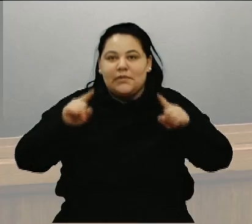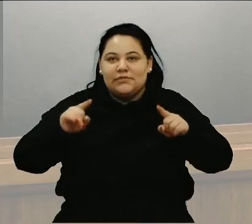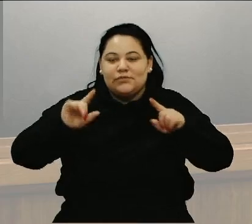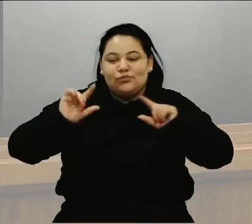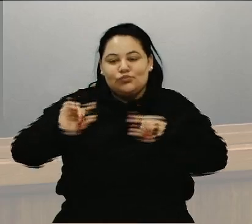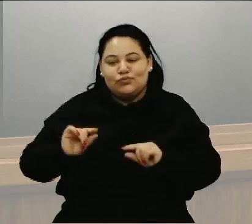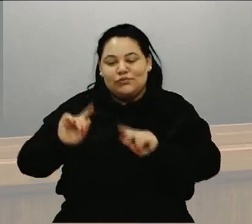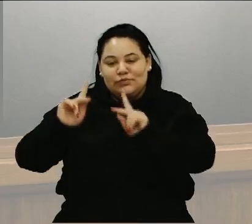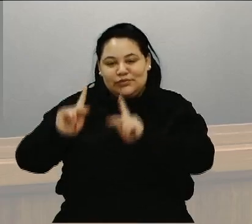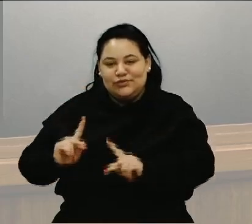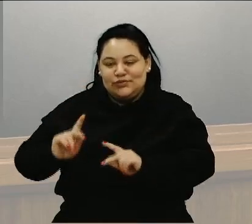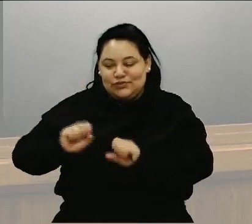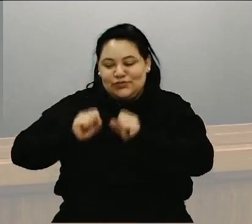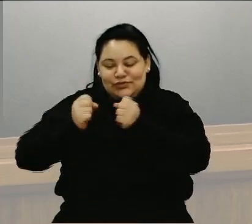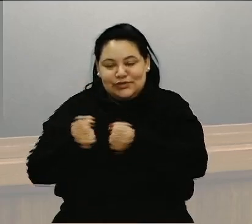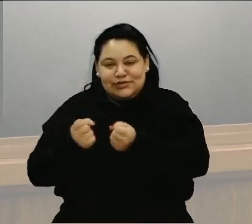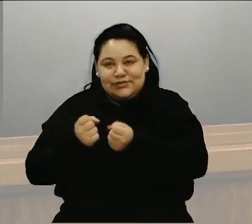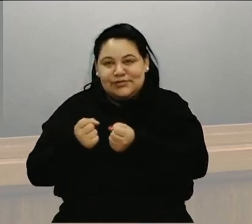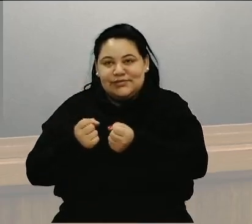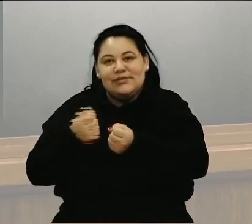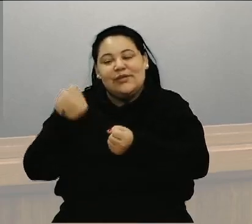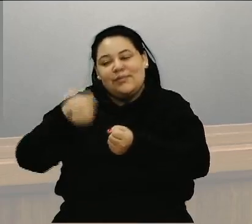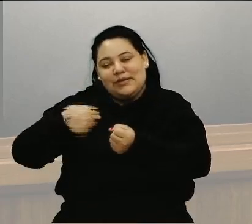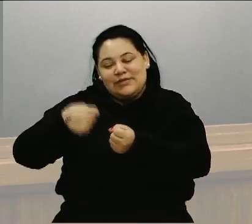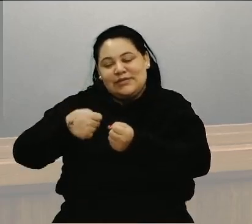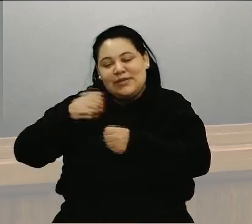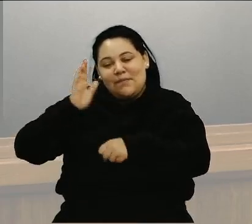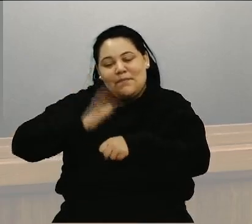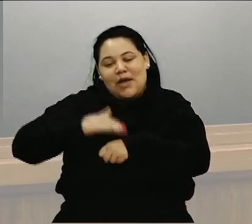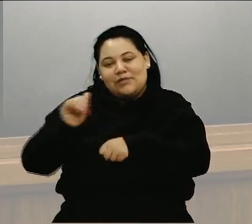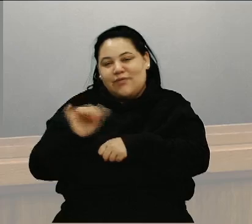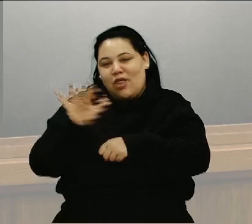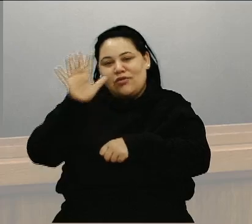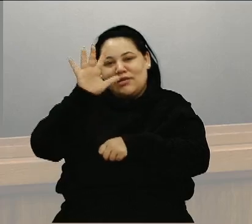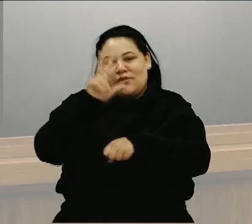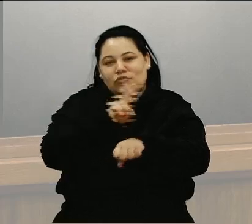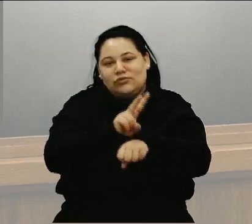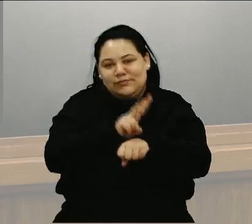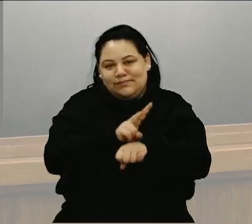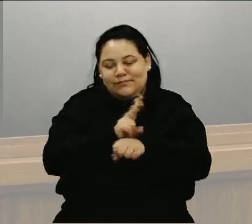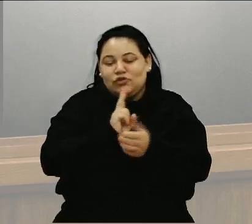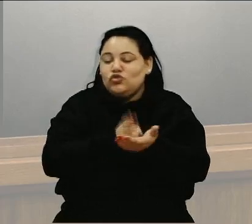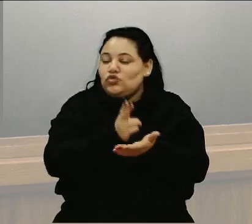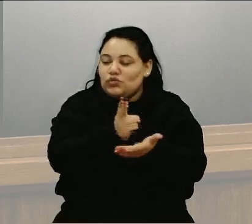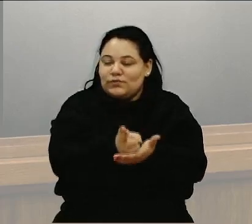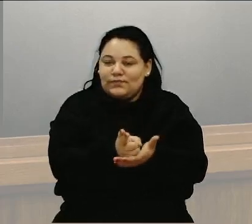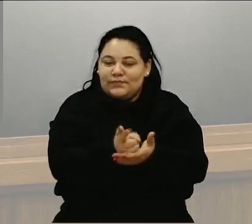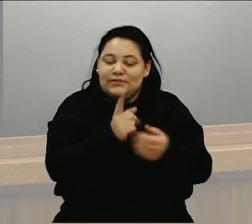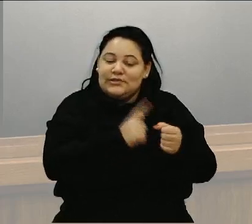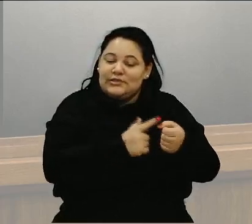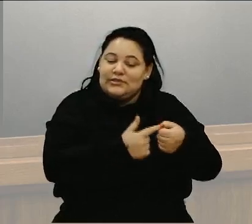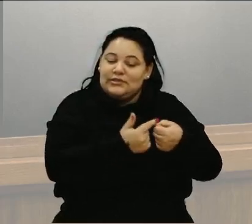do que se precisaria, ela tem que ser mantida, tanto na cidade